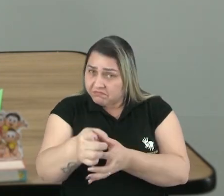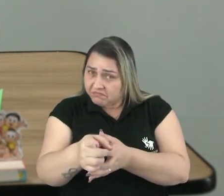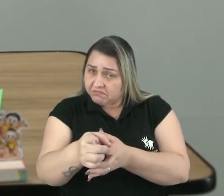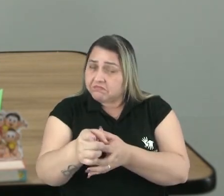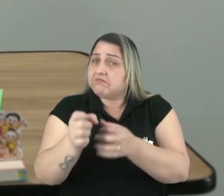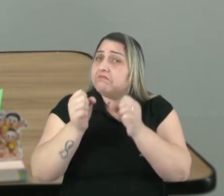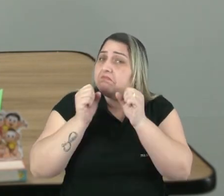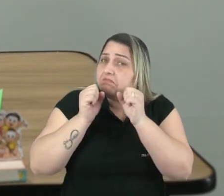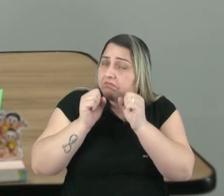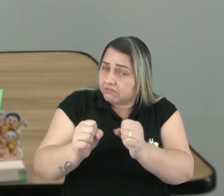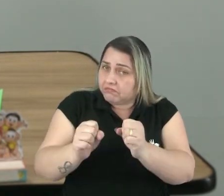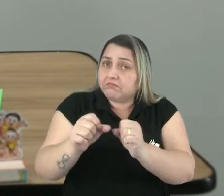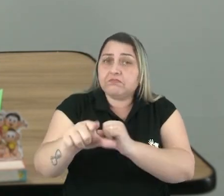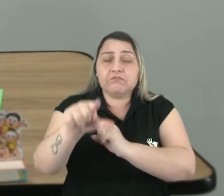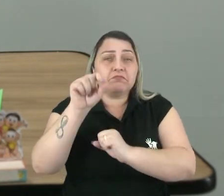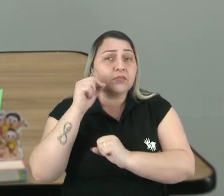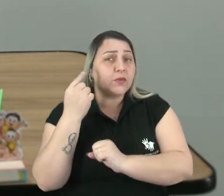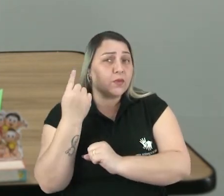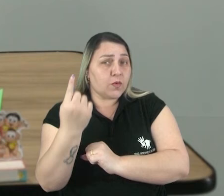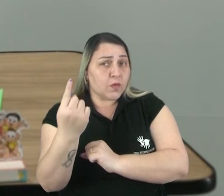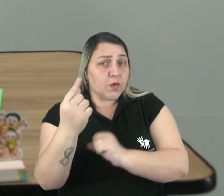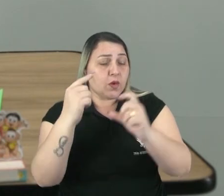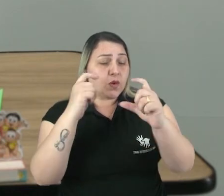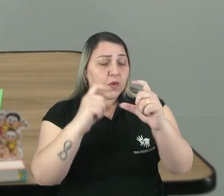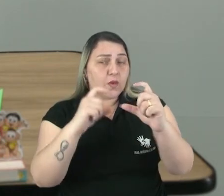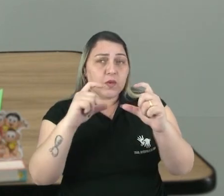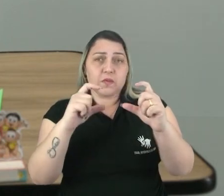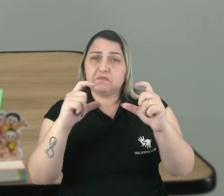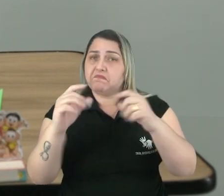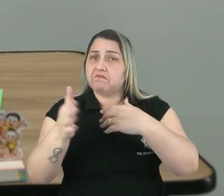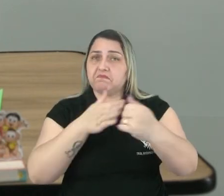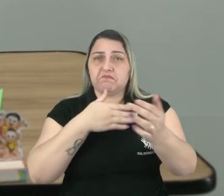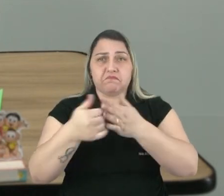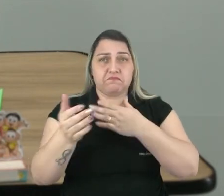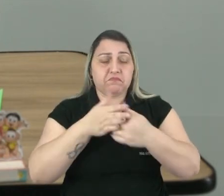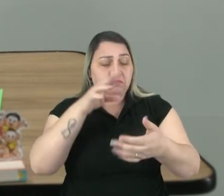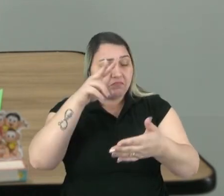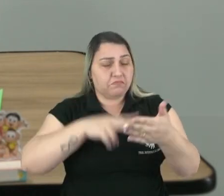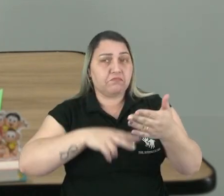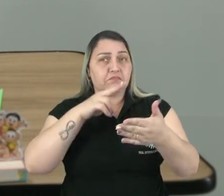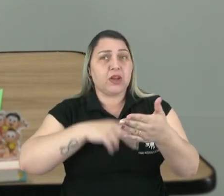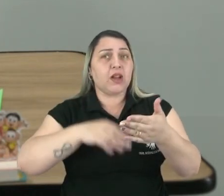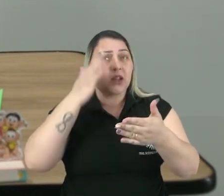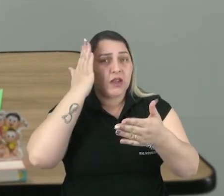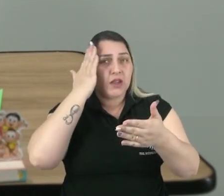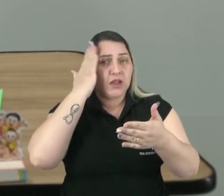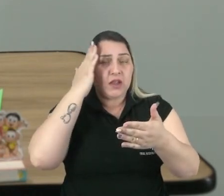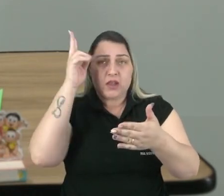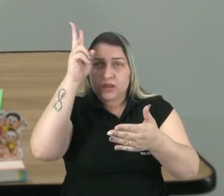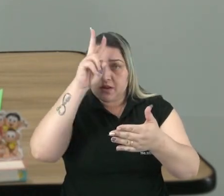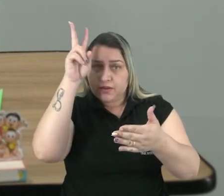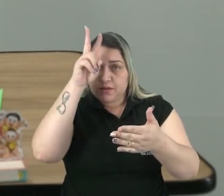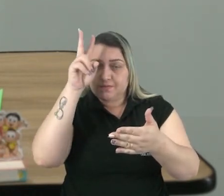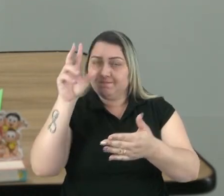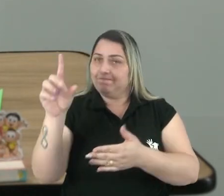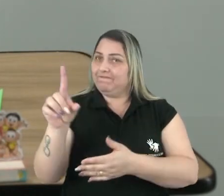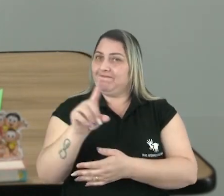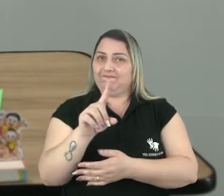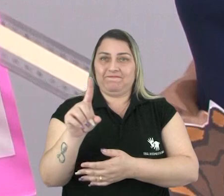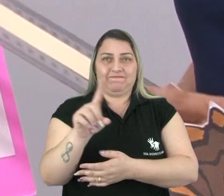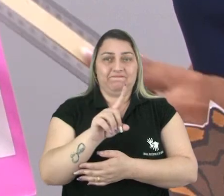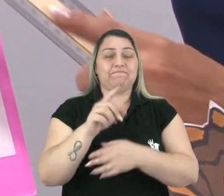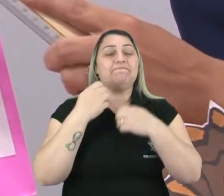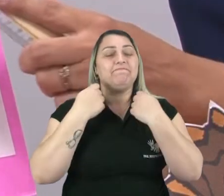que nós podemos escolher apenas um quadrinho aqui aleatório que me interessar e fazer a leitura para compreender a história? Não,